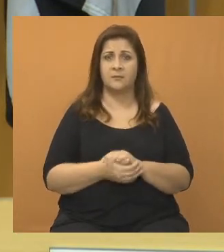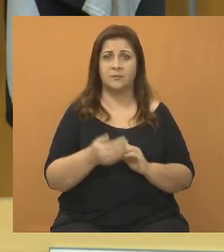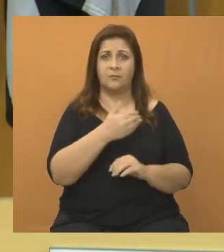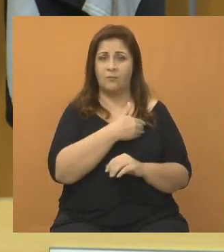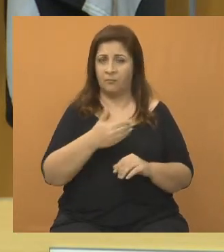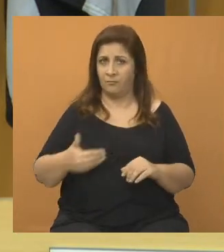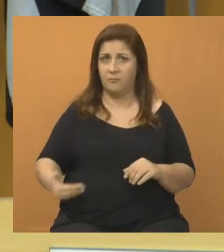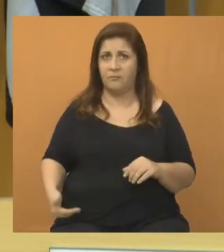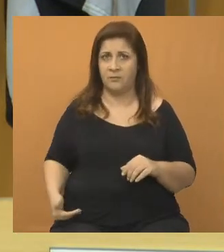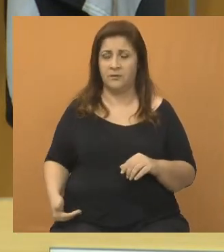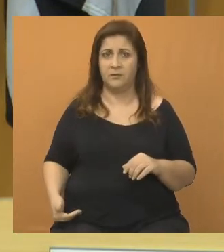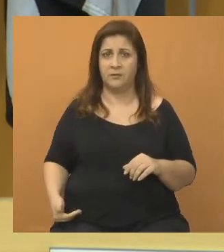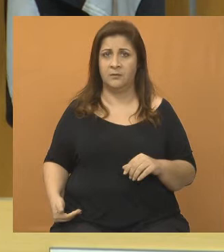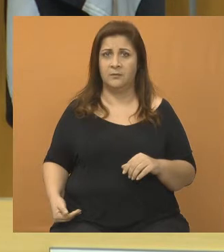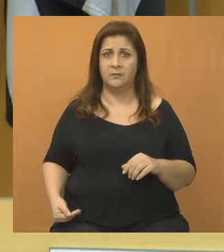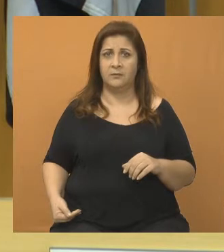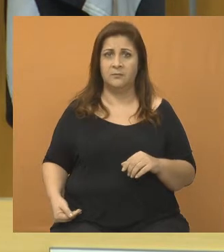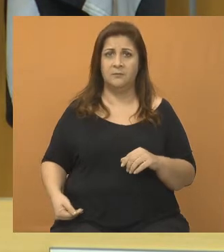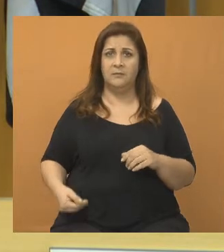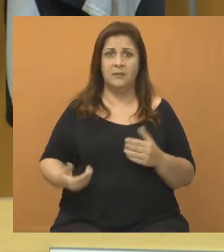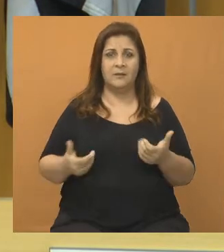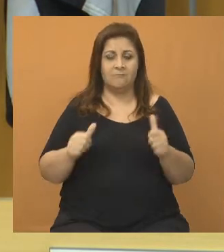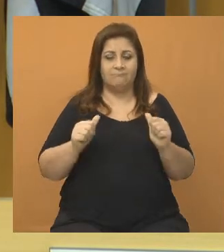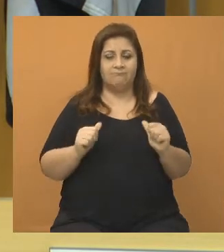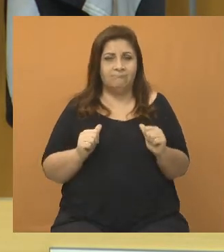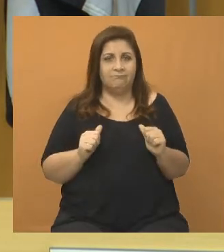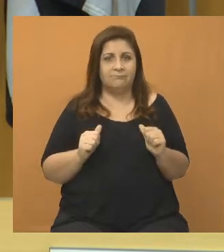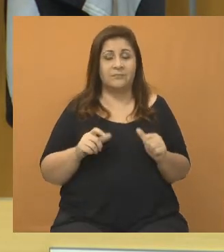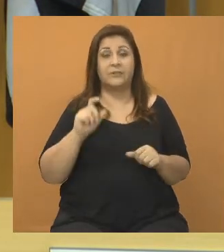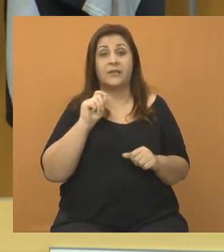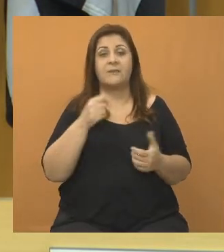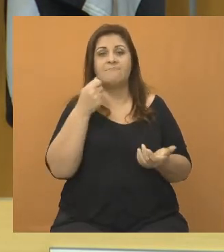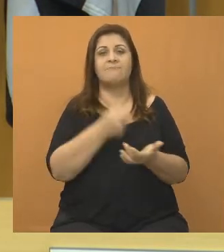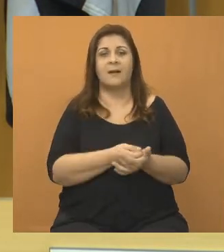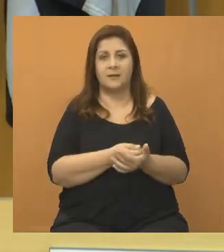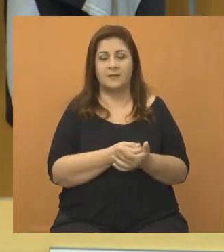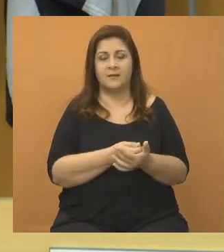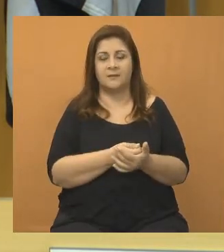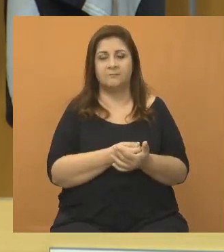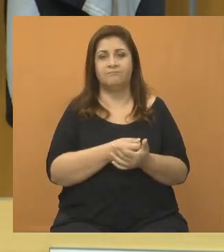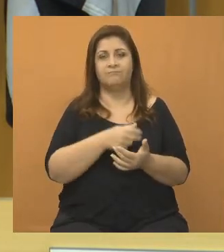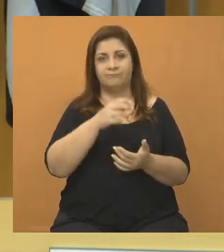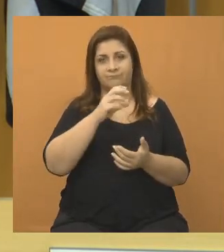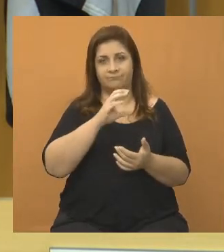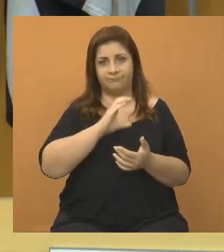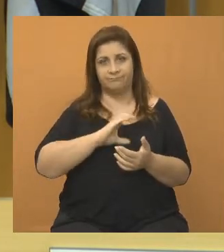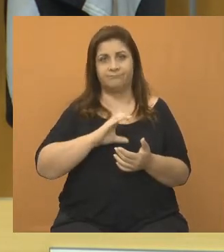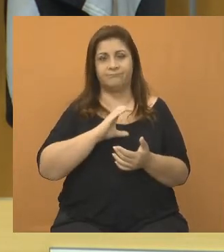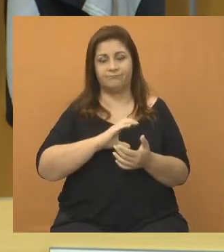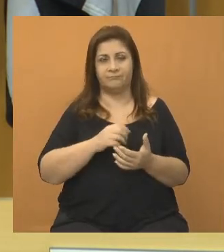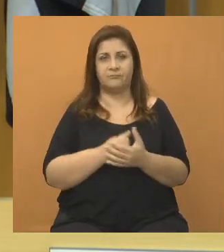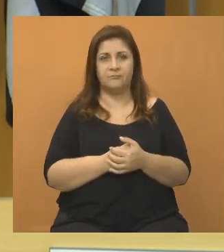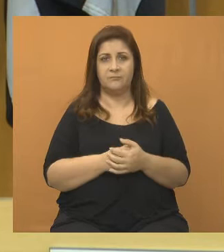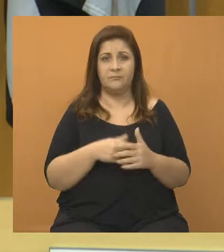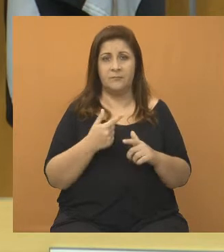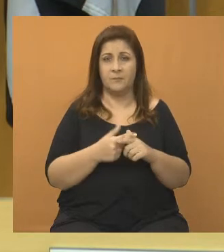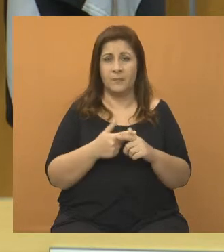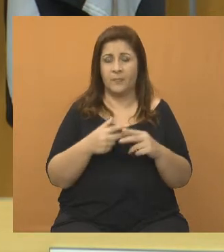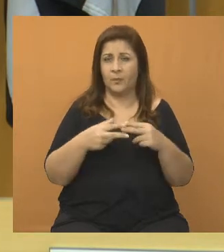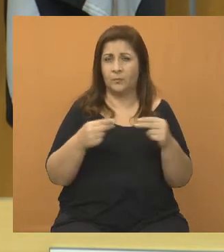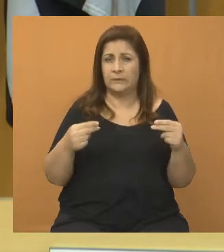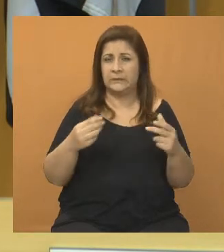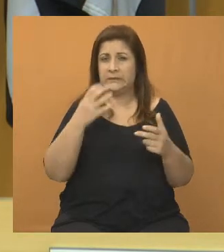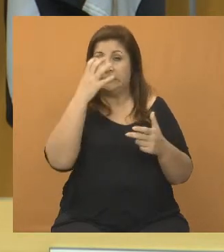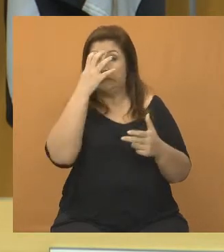governo federal na área de saúde é omisso, e quem paga a conta é o município. Porque média e alta complexidade,